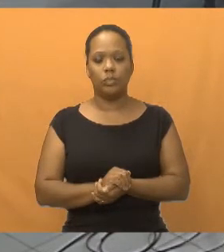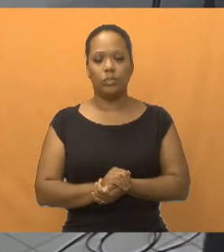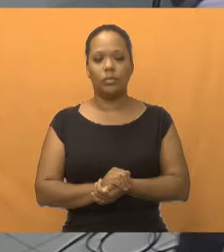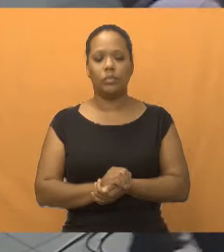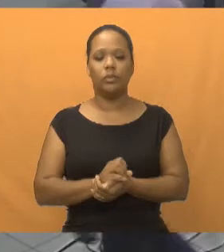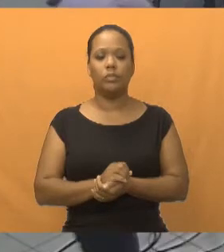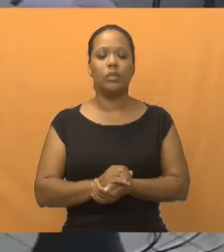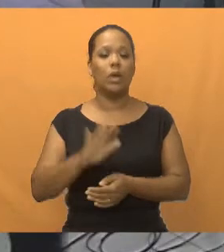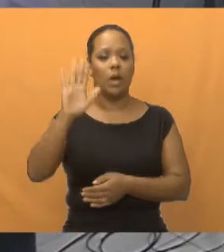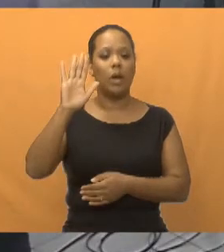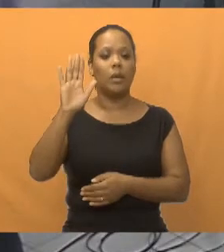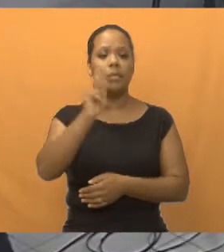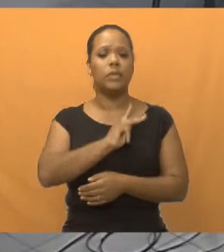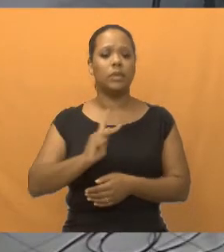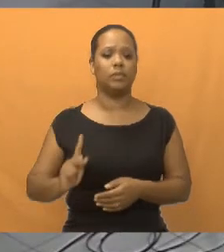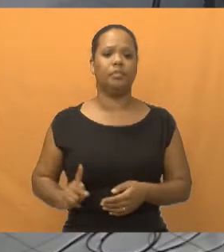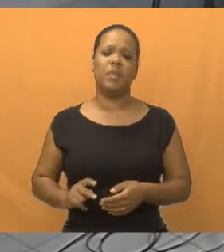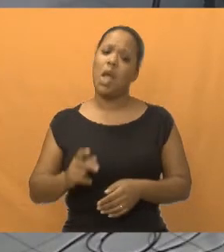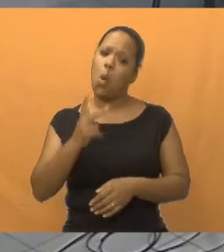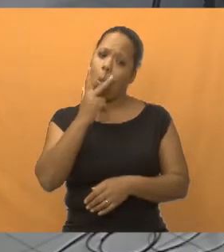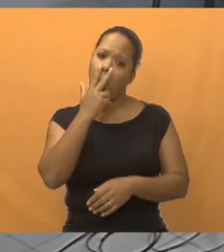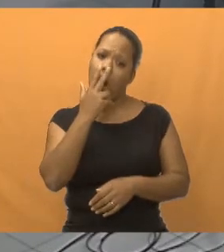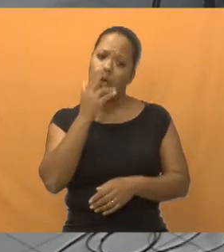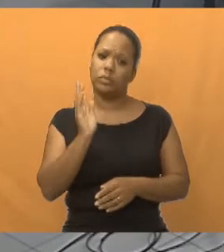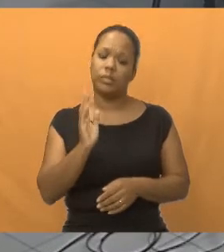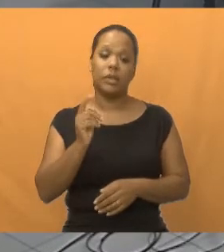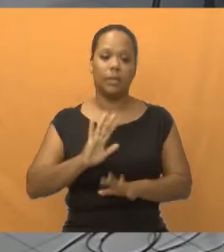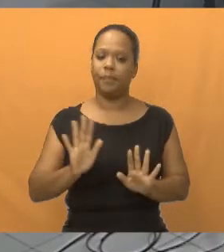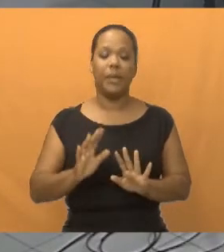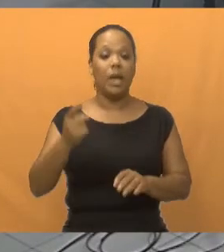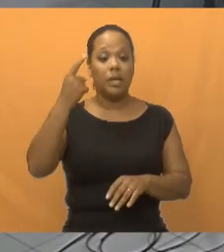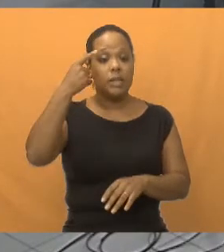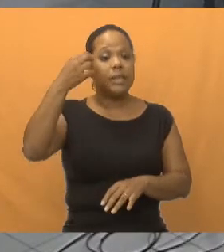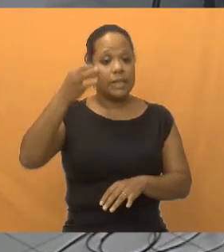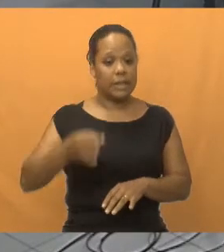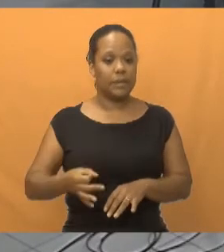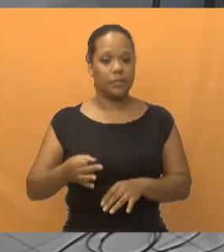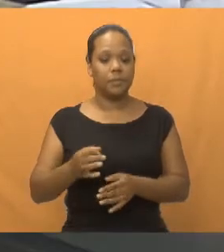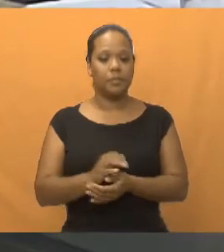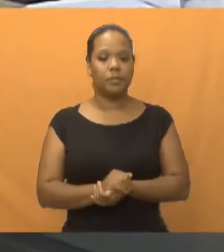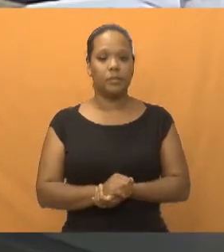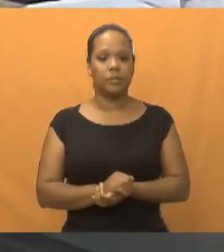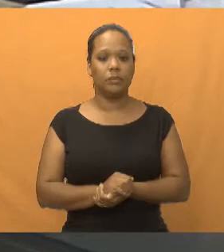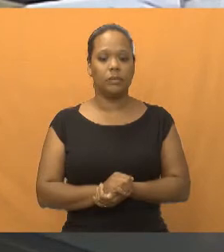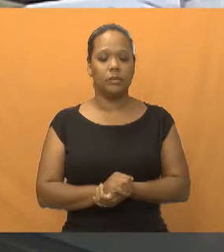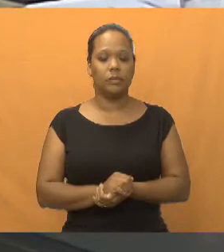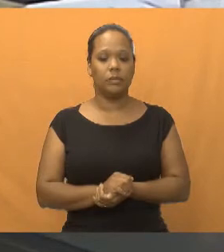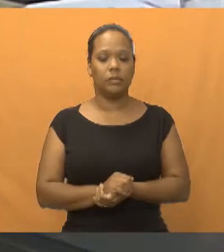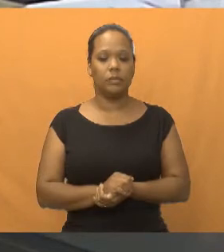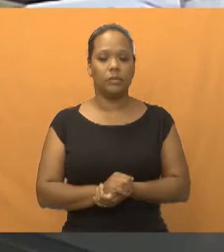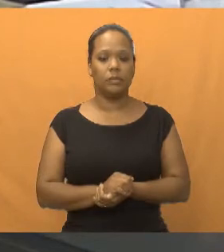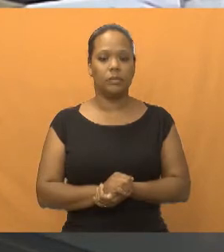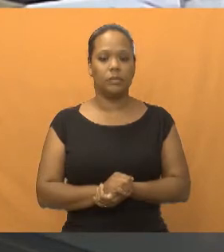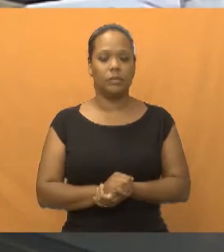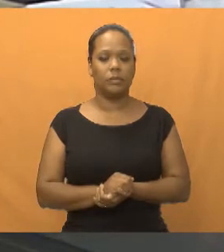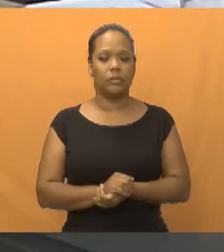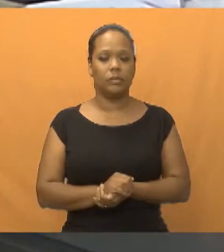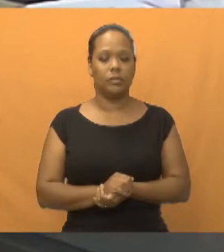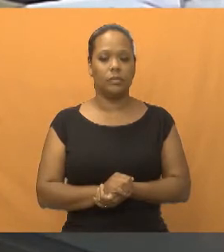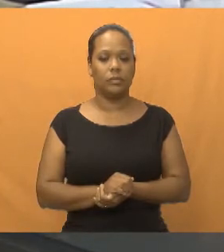Senhor presidente, eu acho assim, né? Eu acho não, tenho certeza, que da mesma forma que